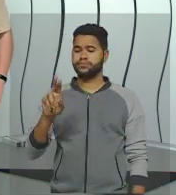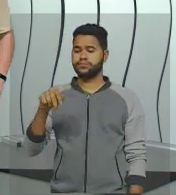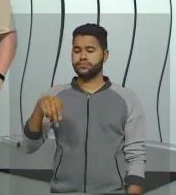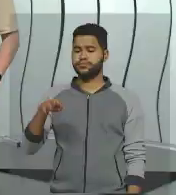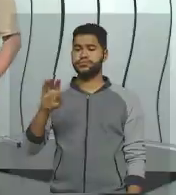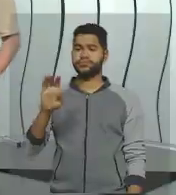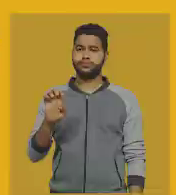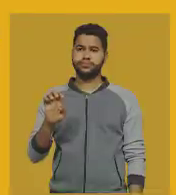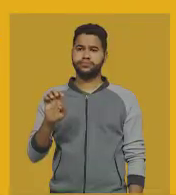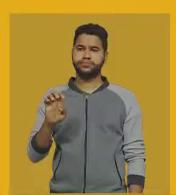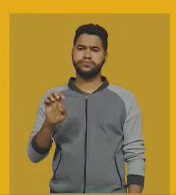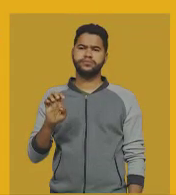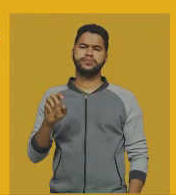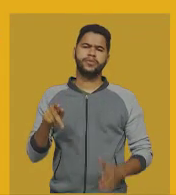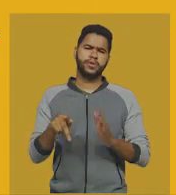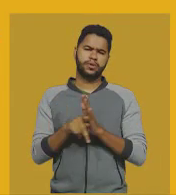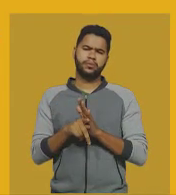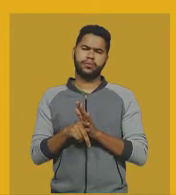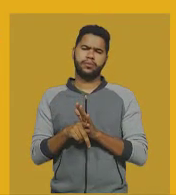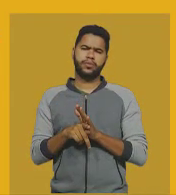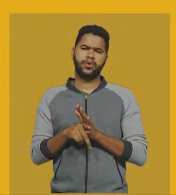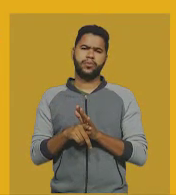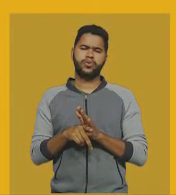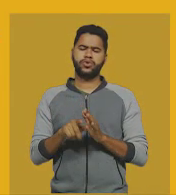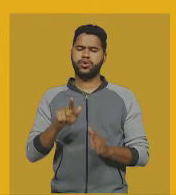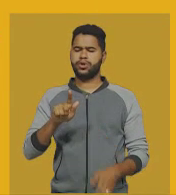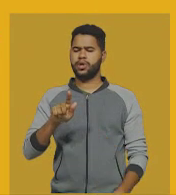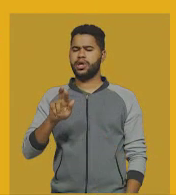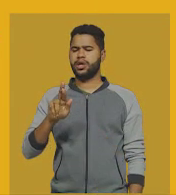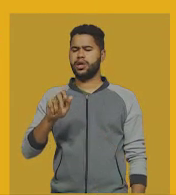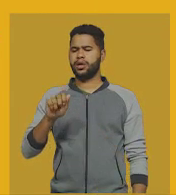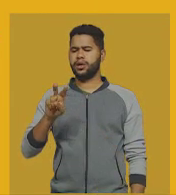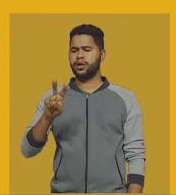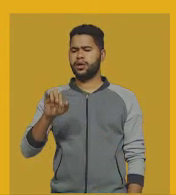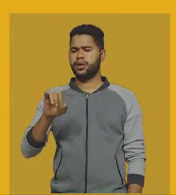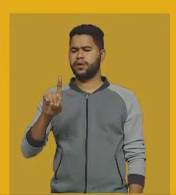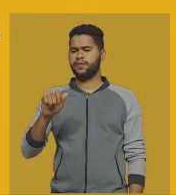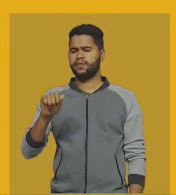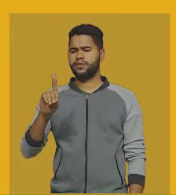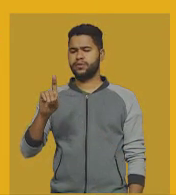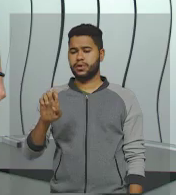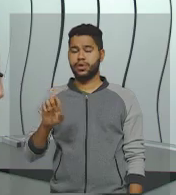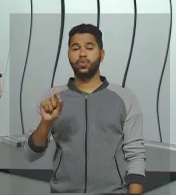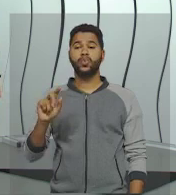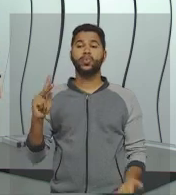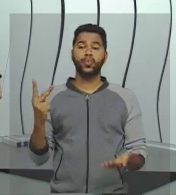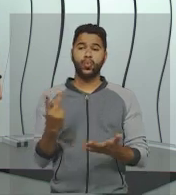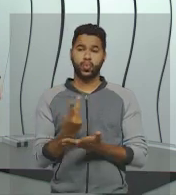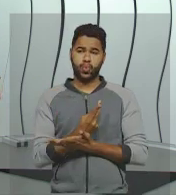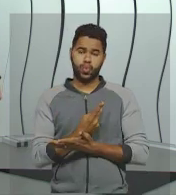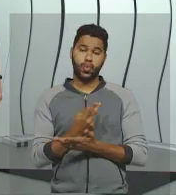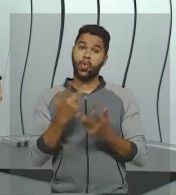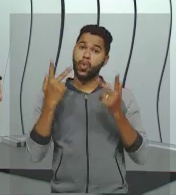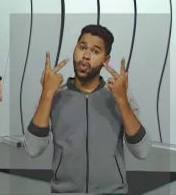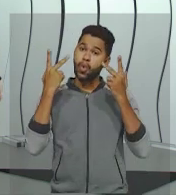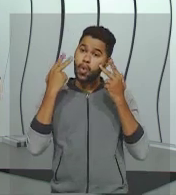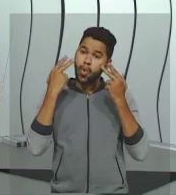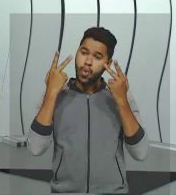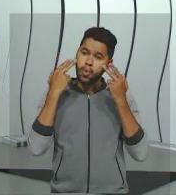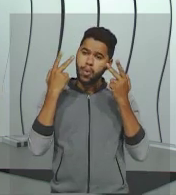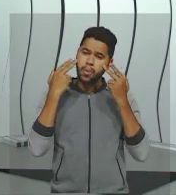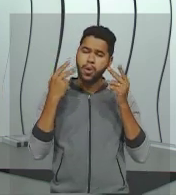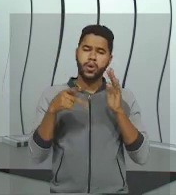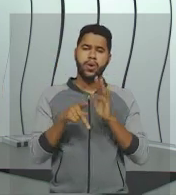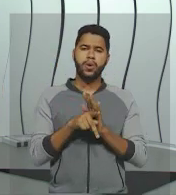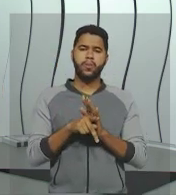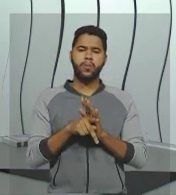as... Isso aqui é sobre o centro de gravidade, então só para relembrar, o que acontece? Normalmente, o centro de gravidade